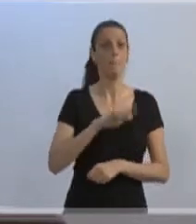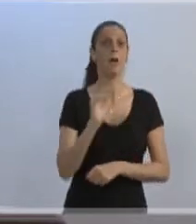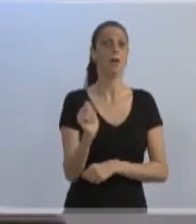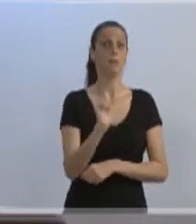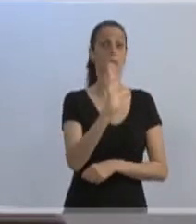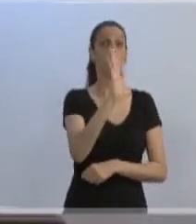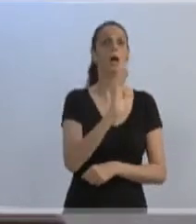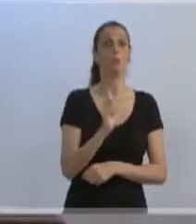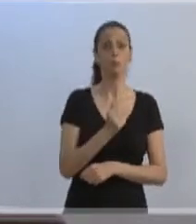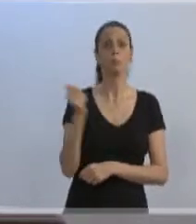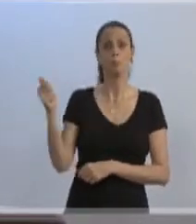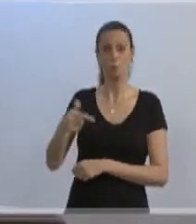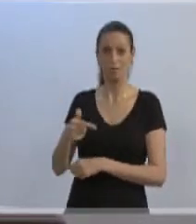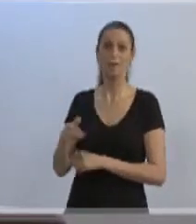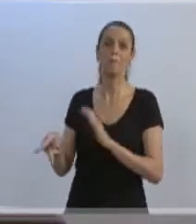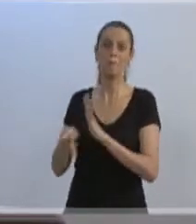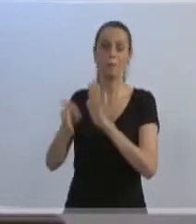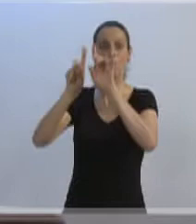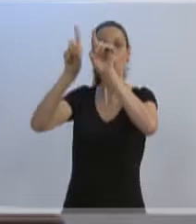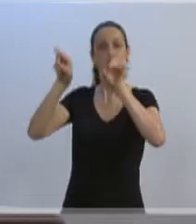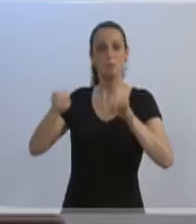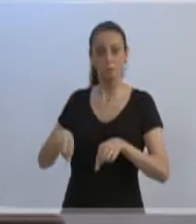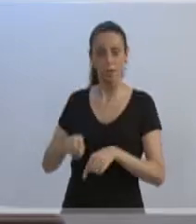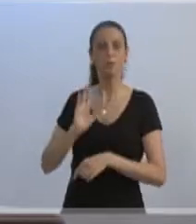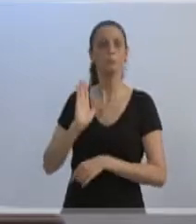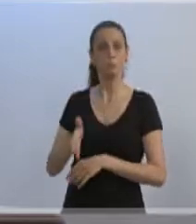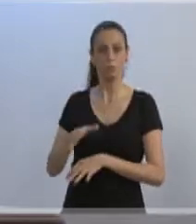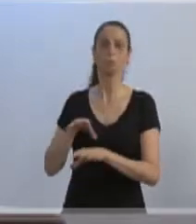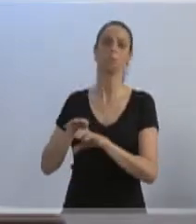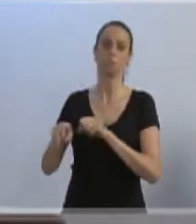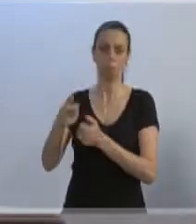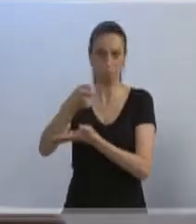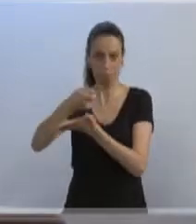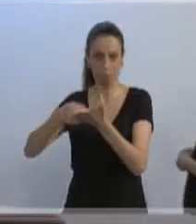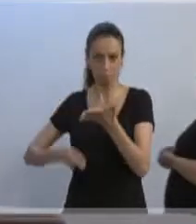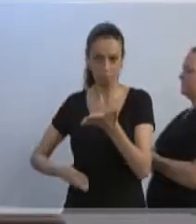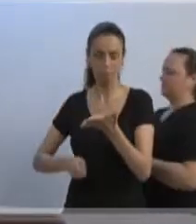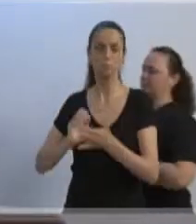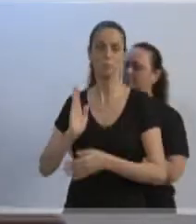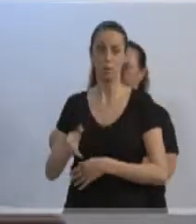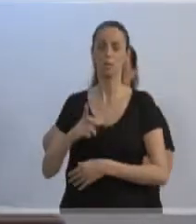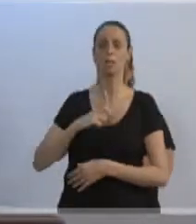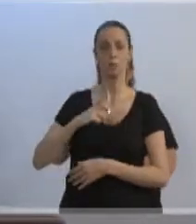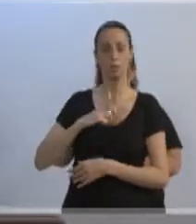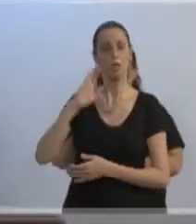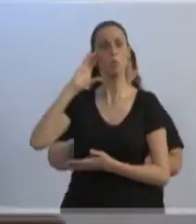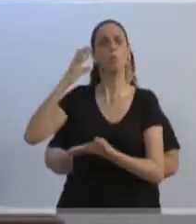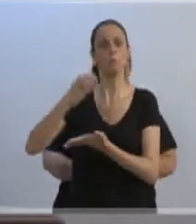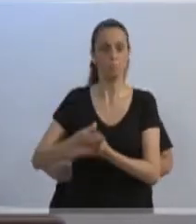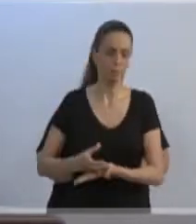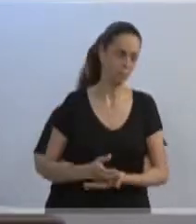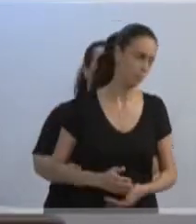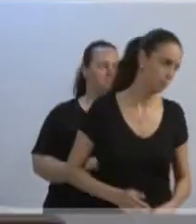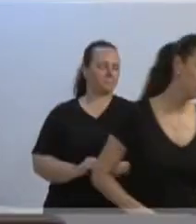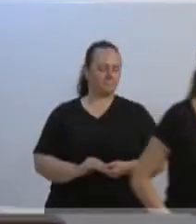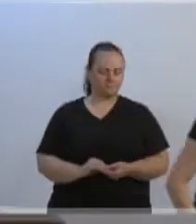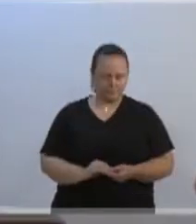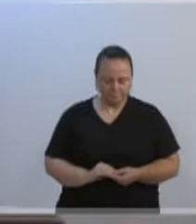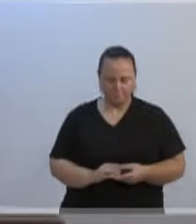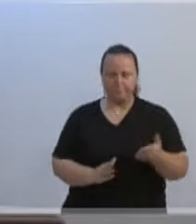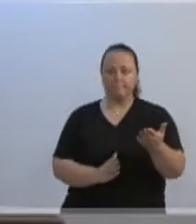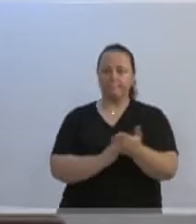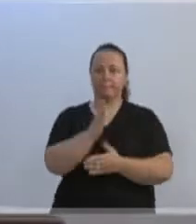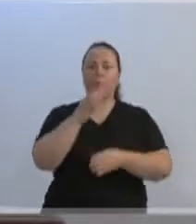ou se contempla funcionários de carreira aqueles que têm credibilidade que passaram no concurso público de blumenau